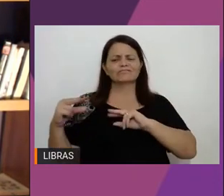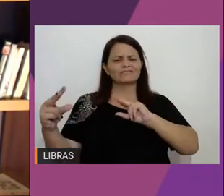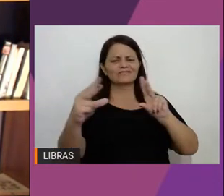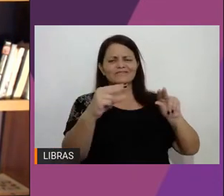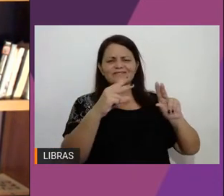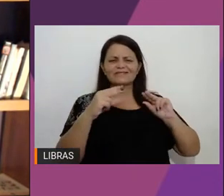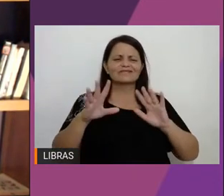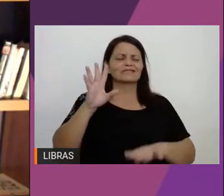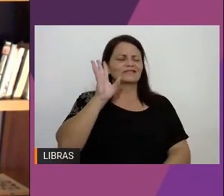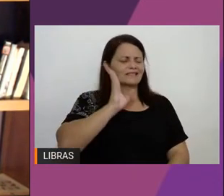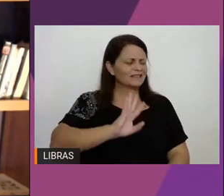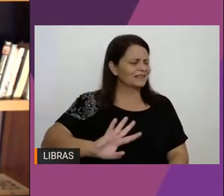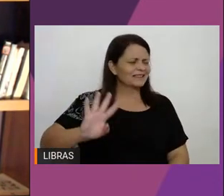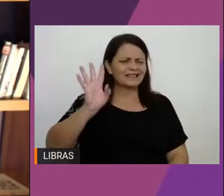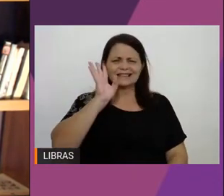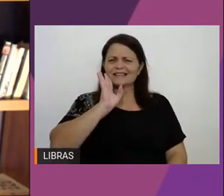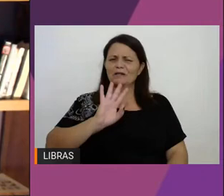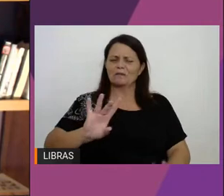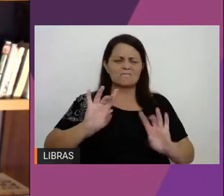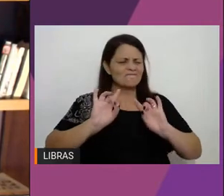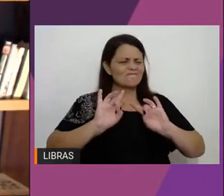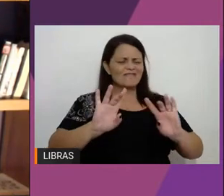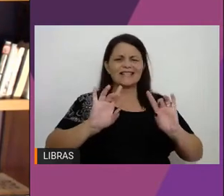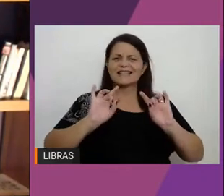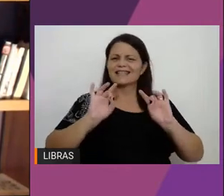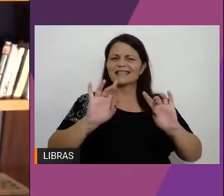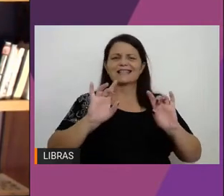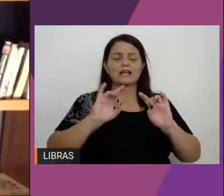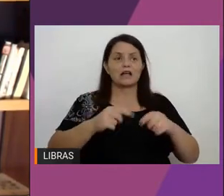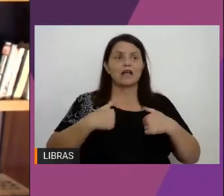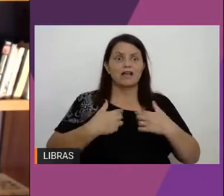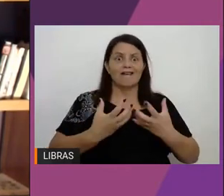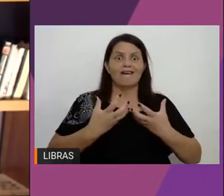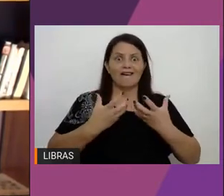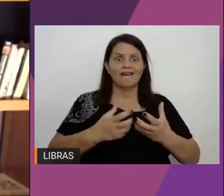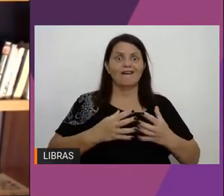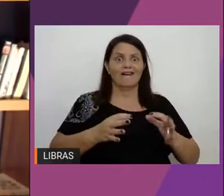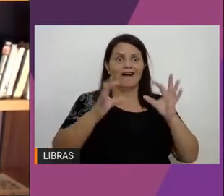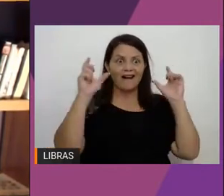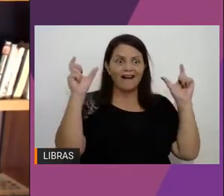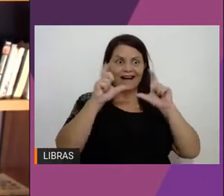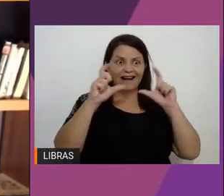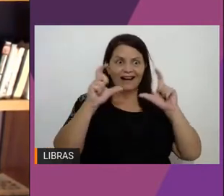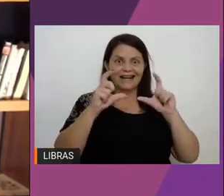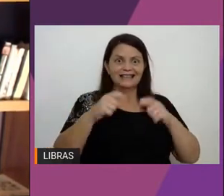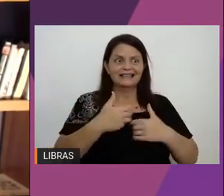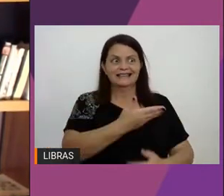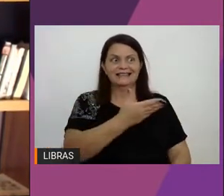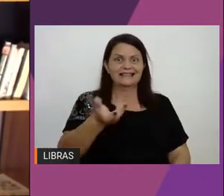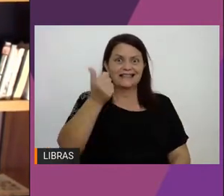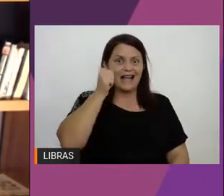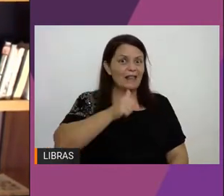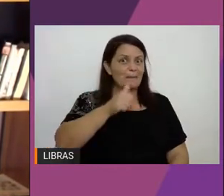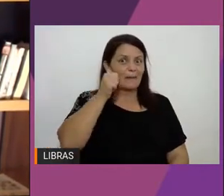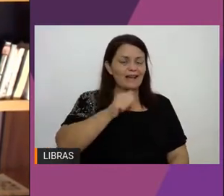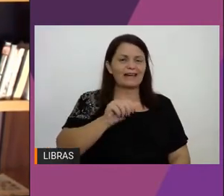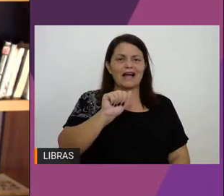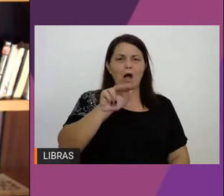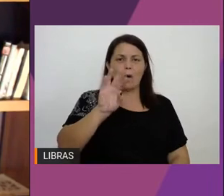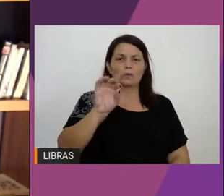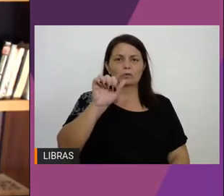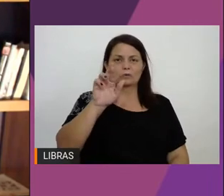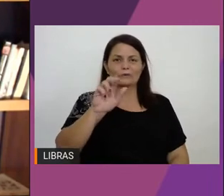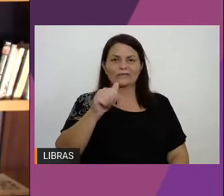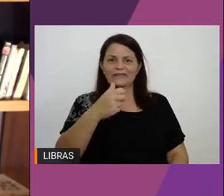muito muito bacana tô louco para ouvir essas autoras ela tem a o